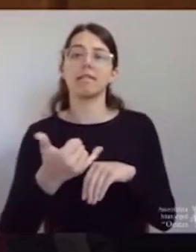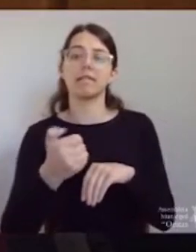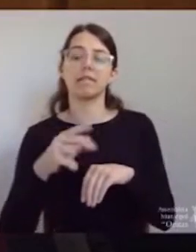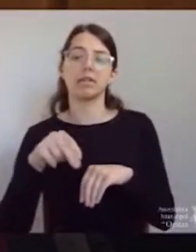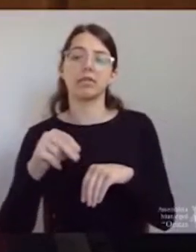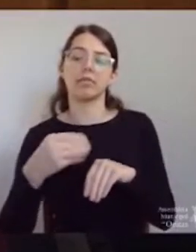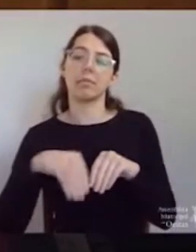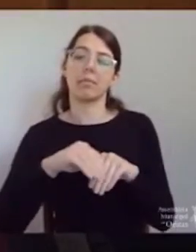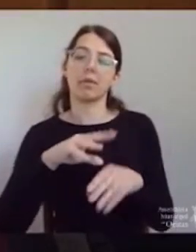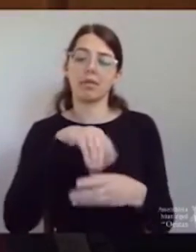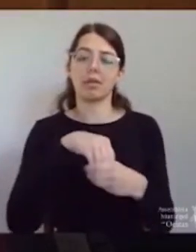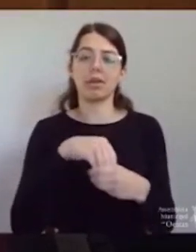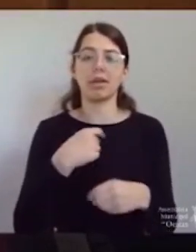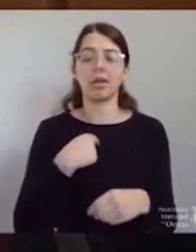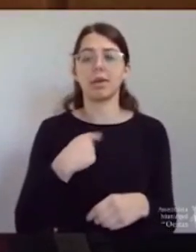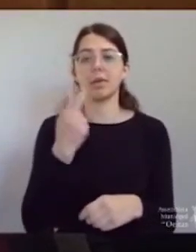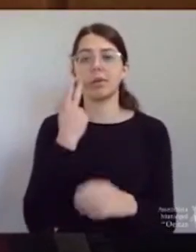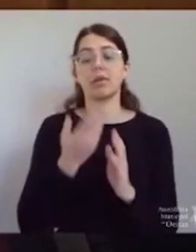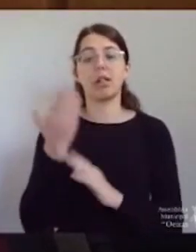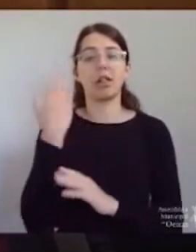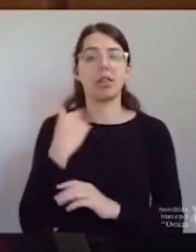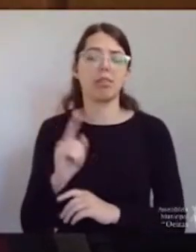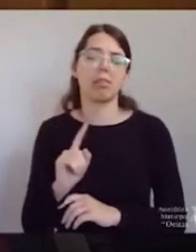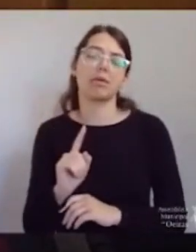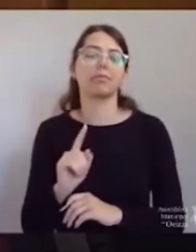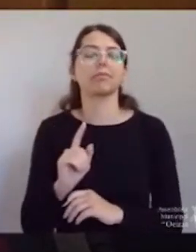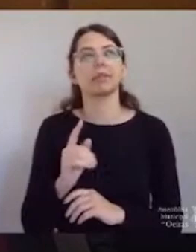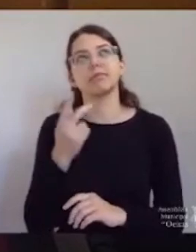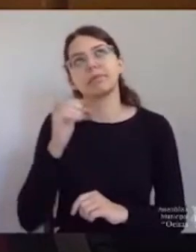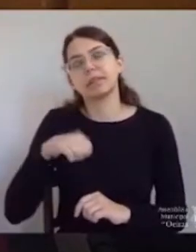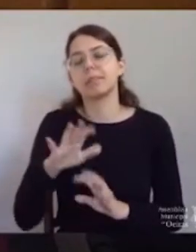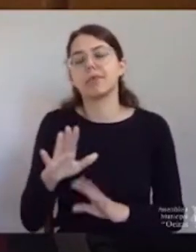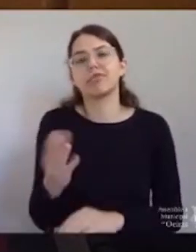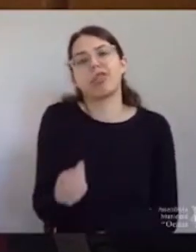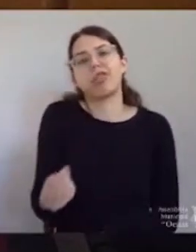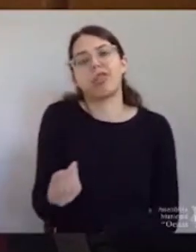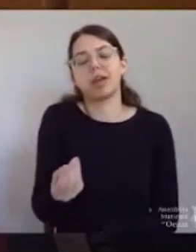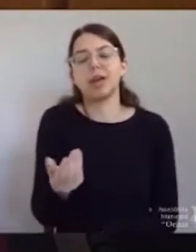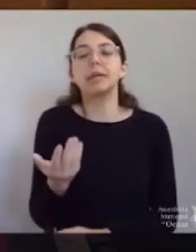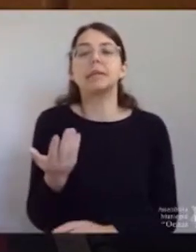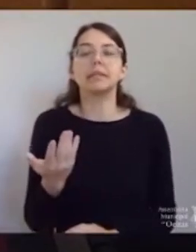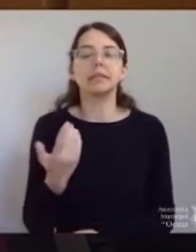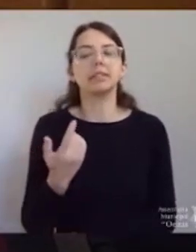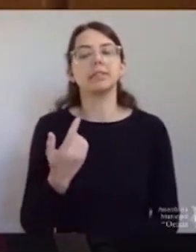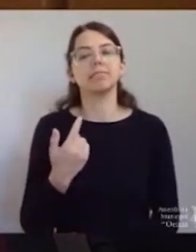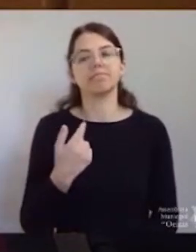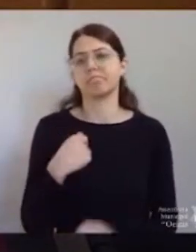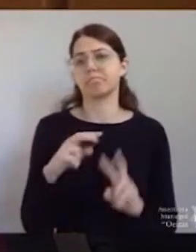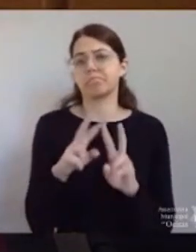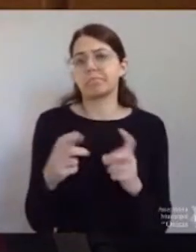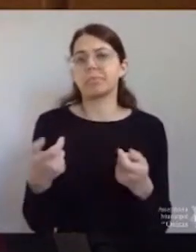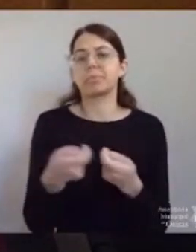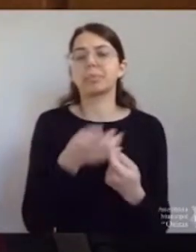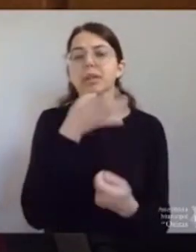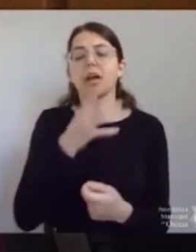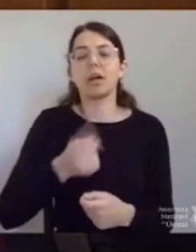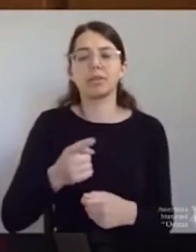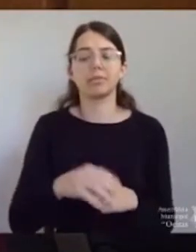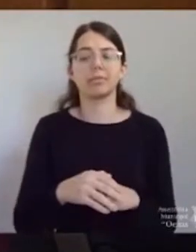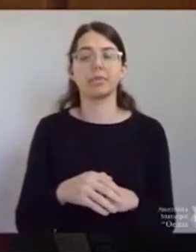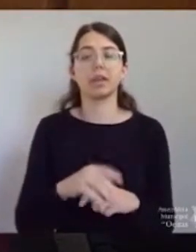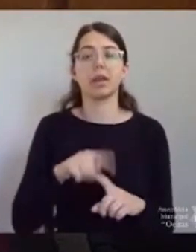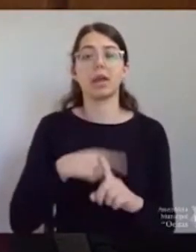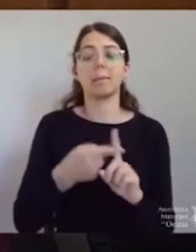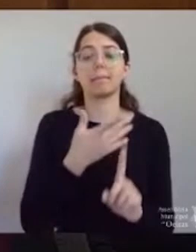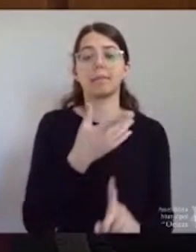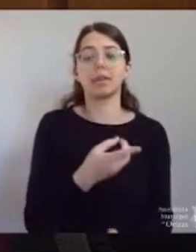eu não vivi esse tempo, vivi no sentido em que era pequeno, o que eu posso dizer sobre isso é, em 24 festeja-se